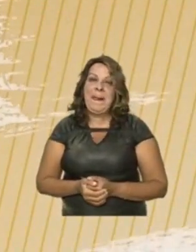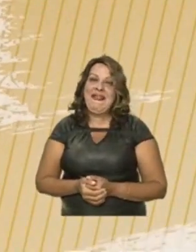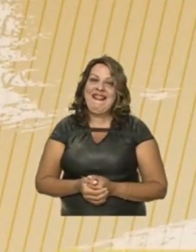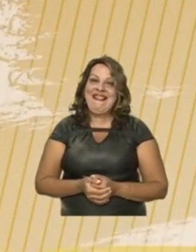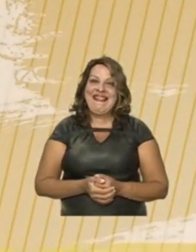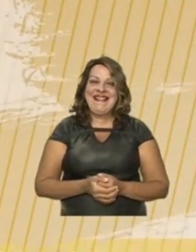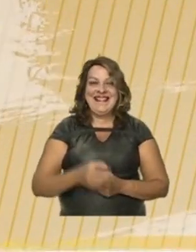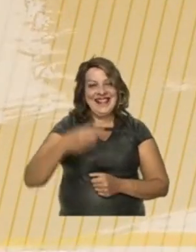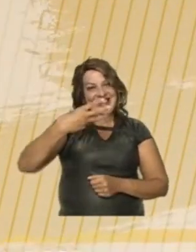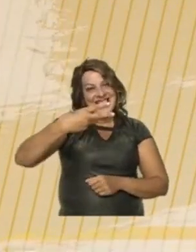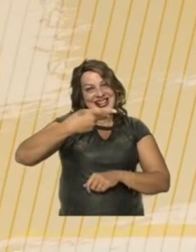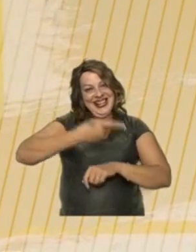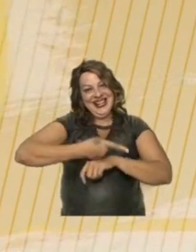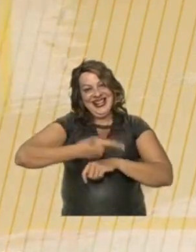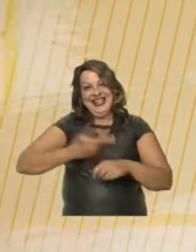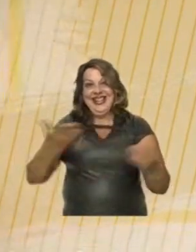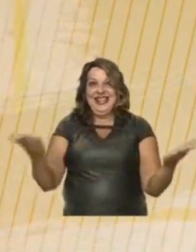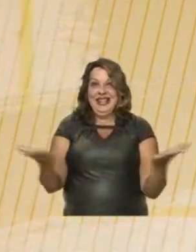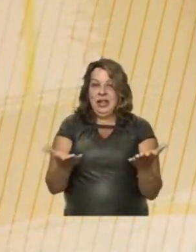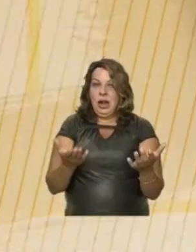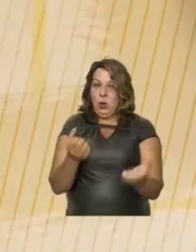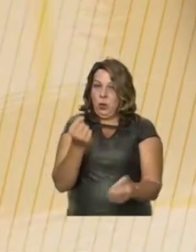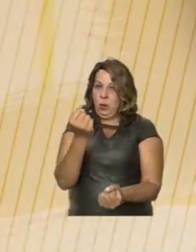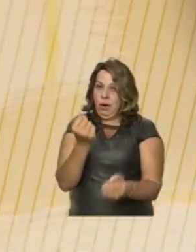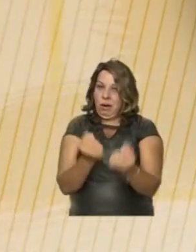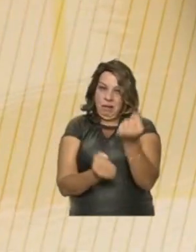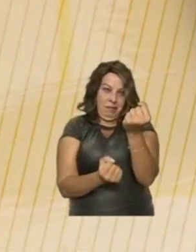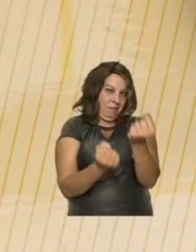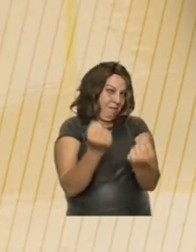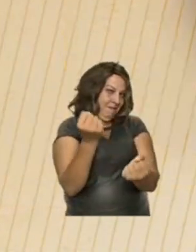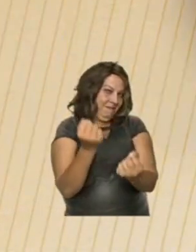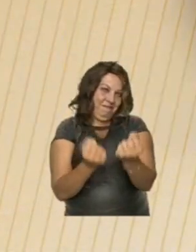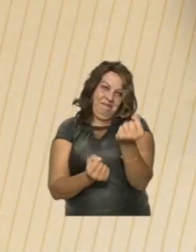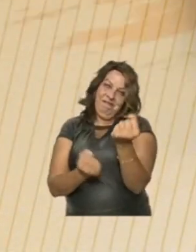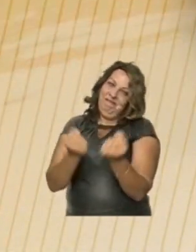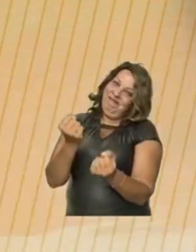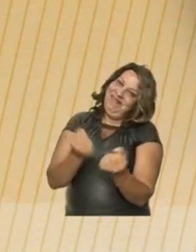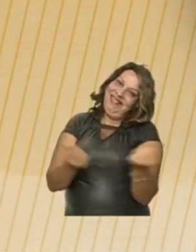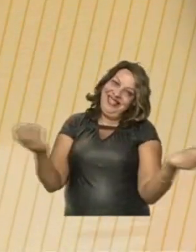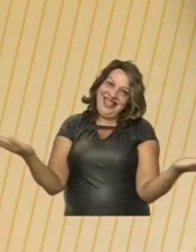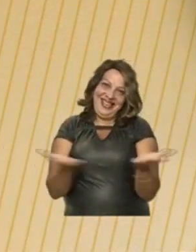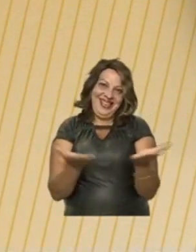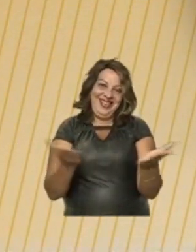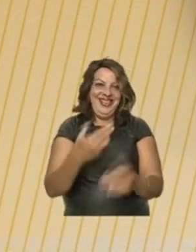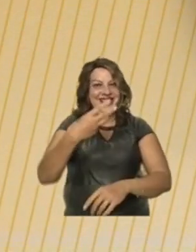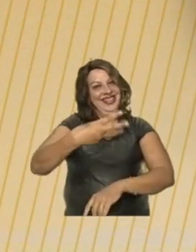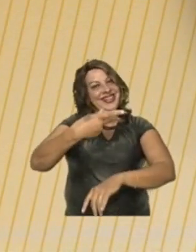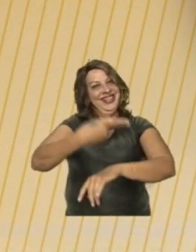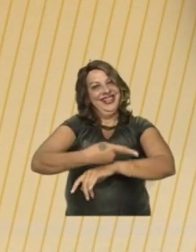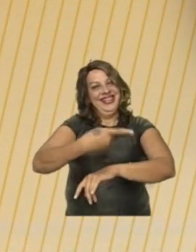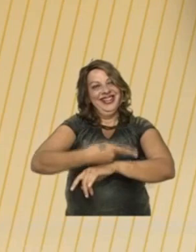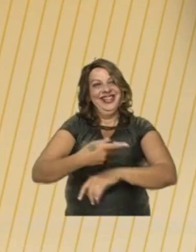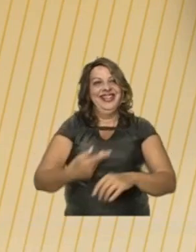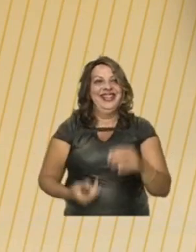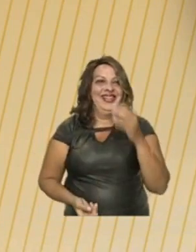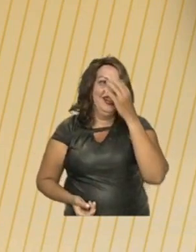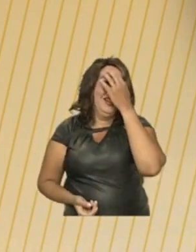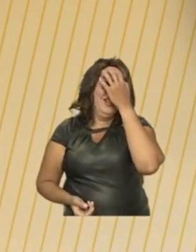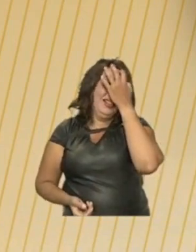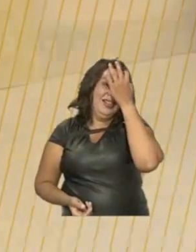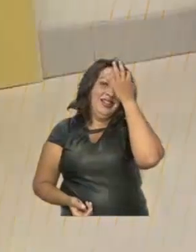No terceiro prêmio de hoje tem um Renault Kwid! Um Renault Kwid agora no terceiro prêmio!